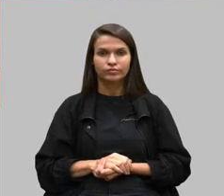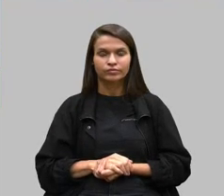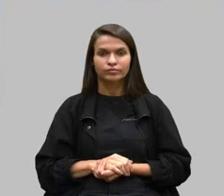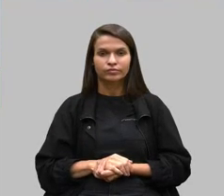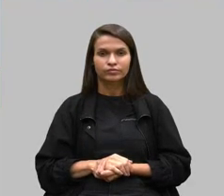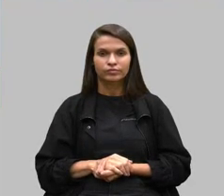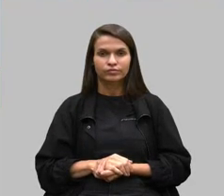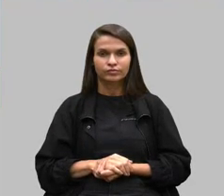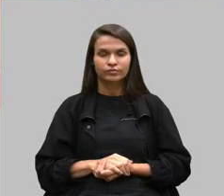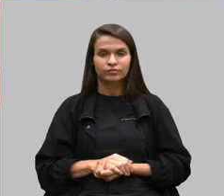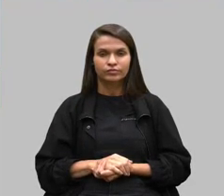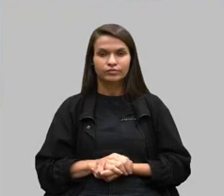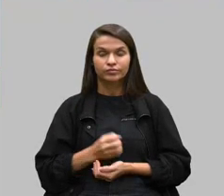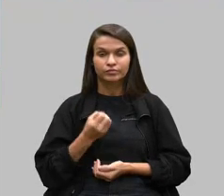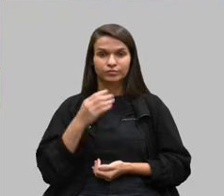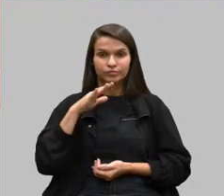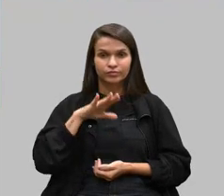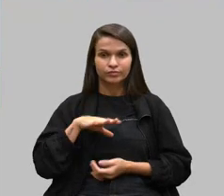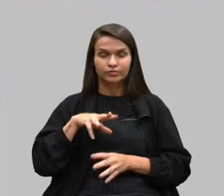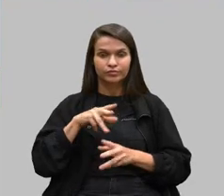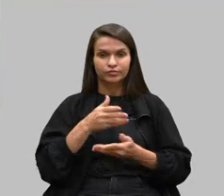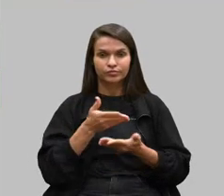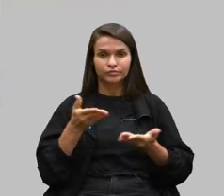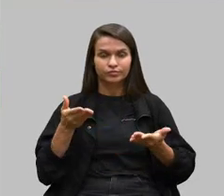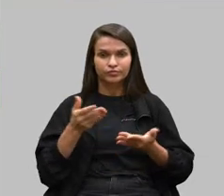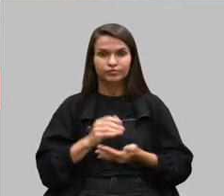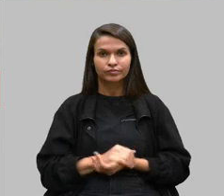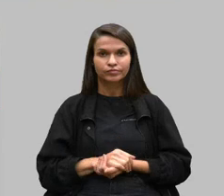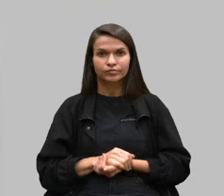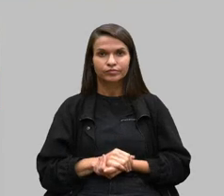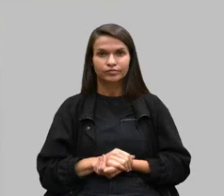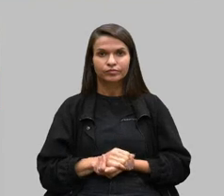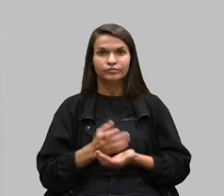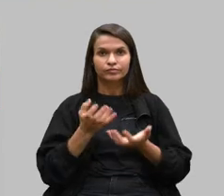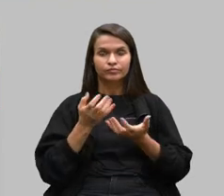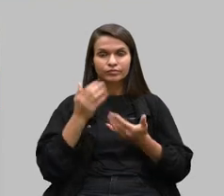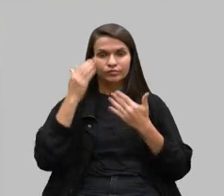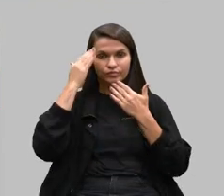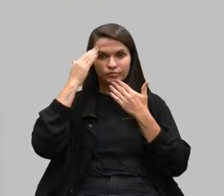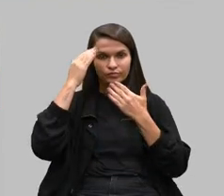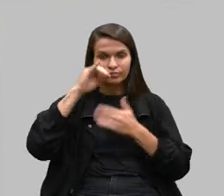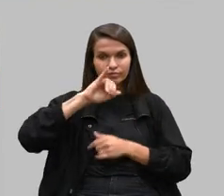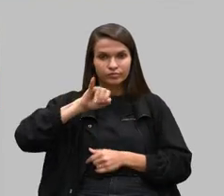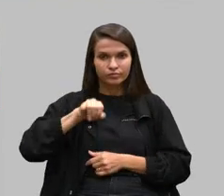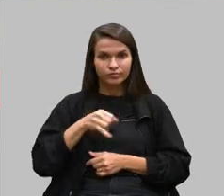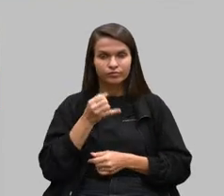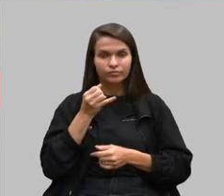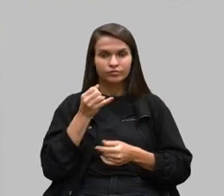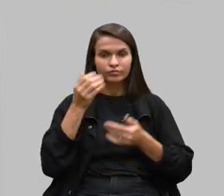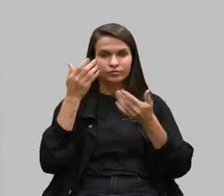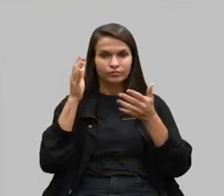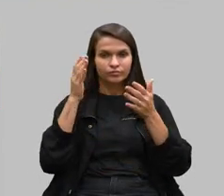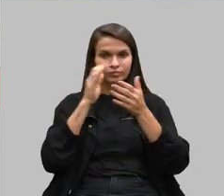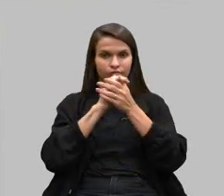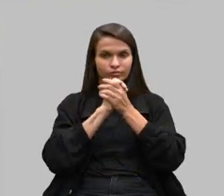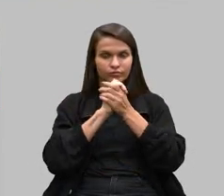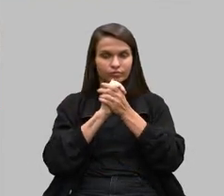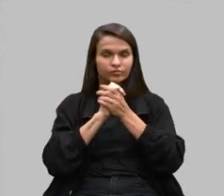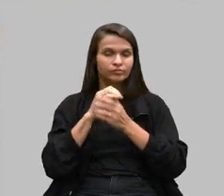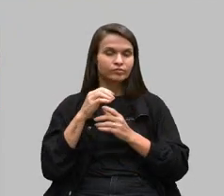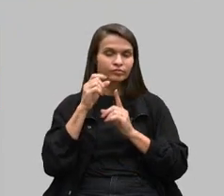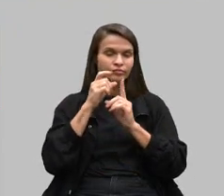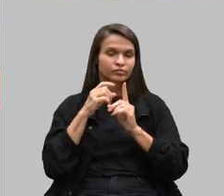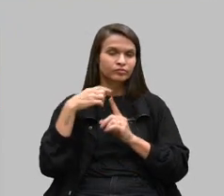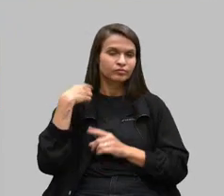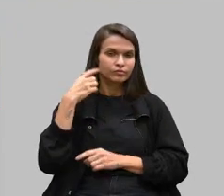Garcia Boa tarde a todos eu queria agradecer a oportunidade parabenizar a deputada e